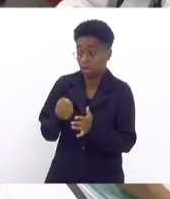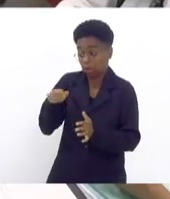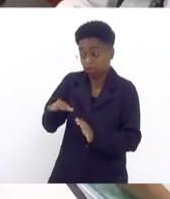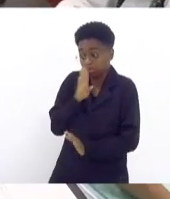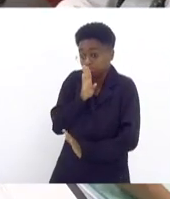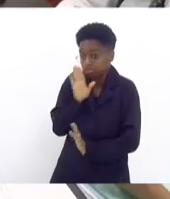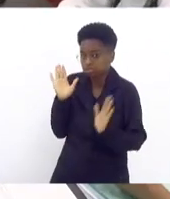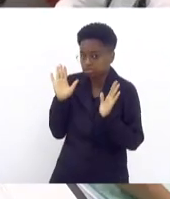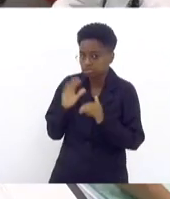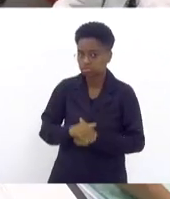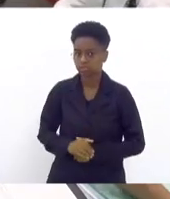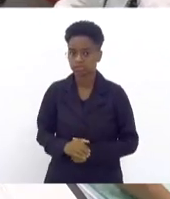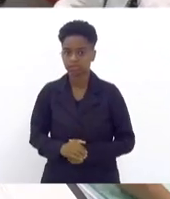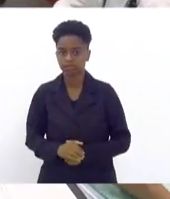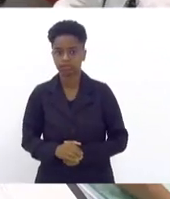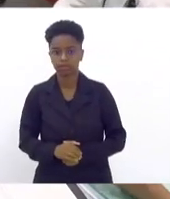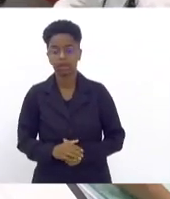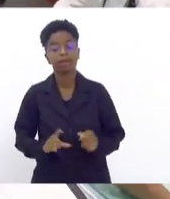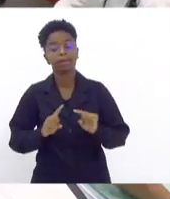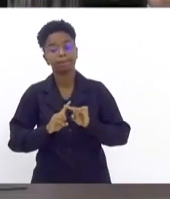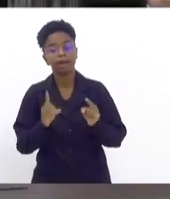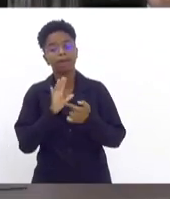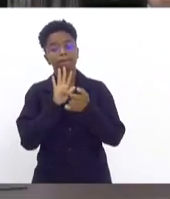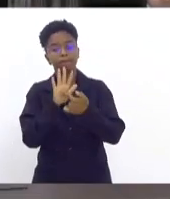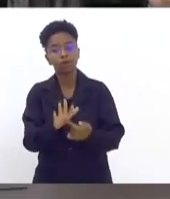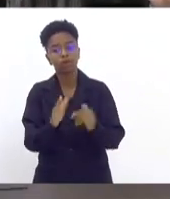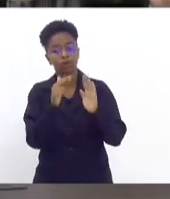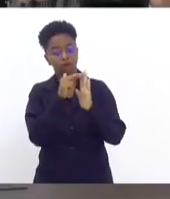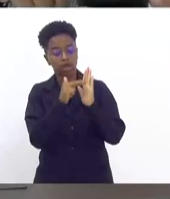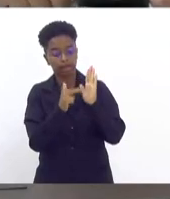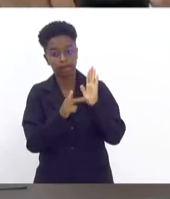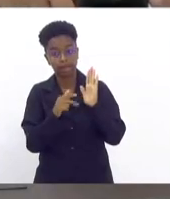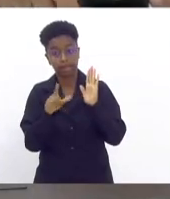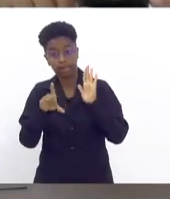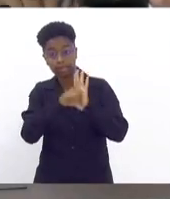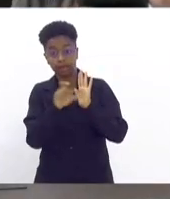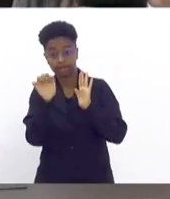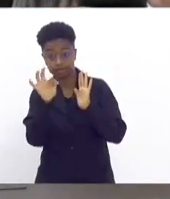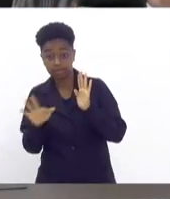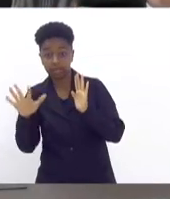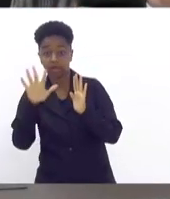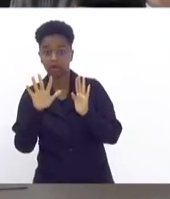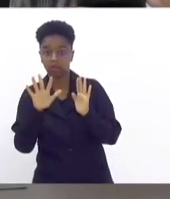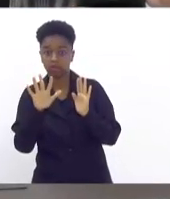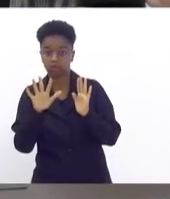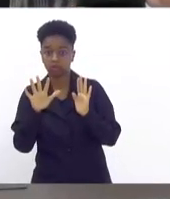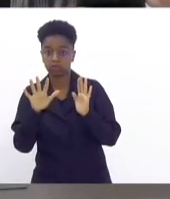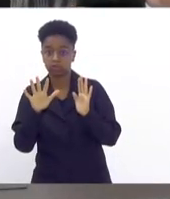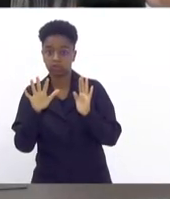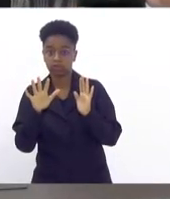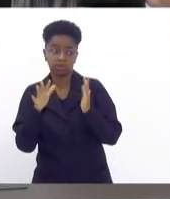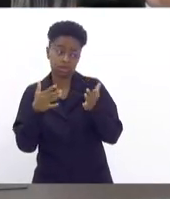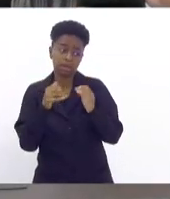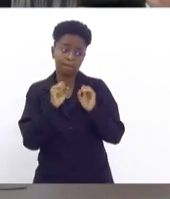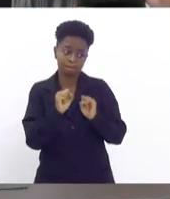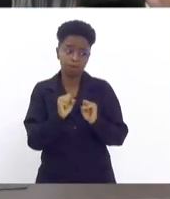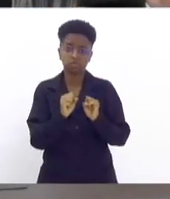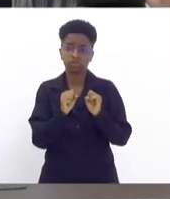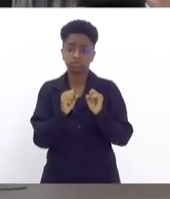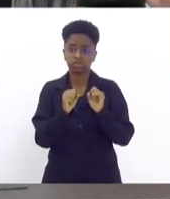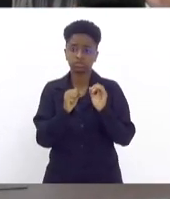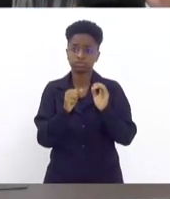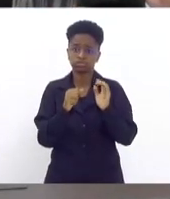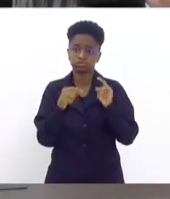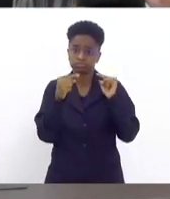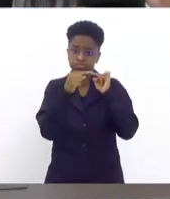contra? Podia até mencionar, nos termos da lei federal. Deputado Amorim. Está em norma geral, mas pode regular a matéria na lei